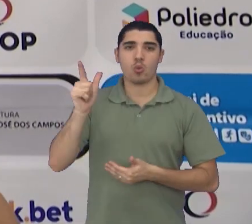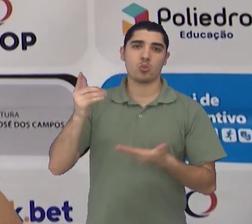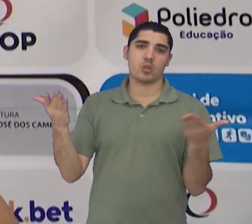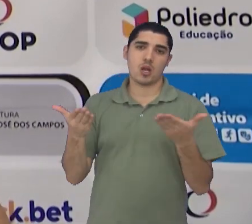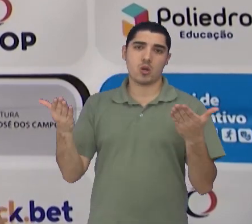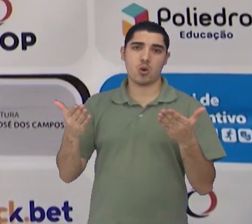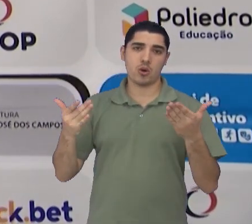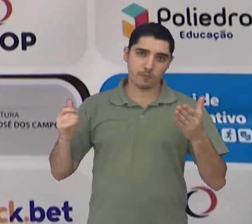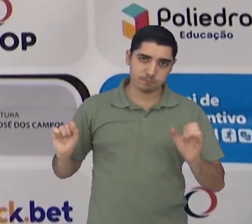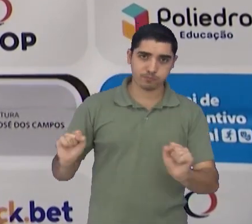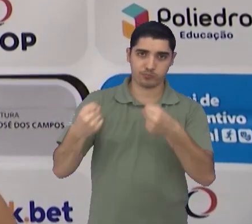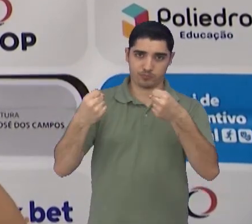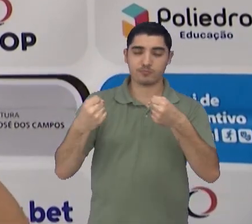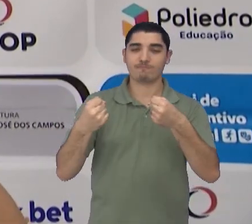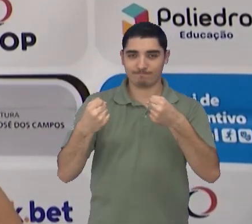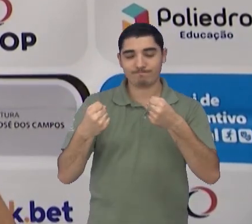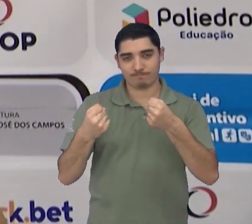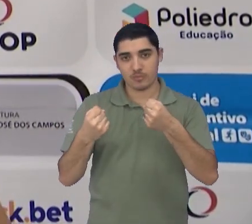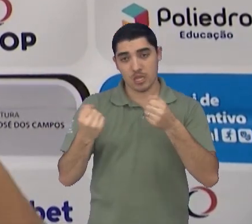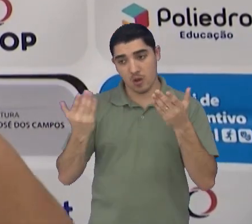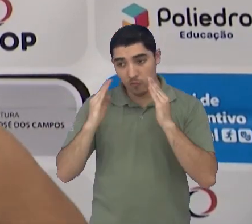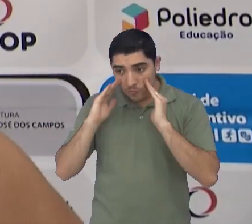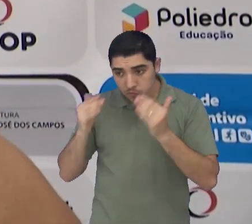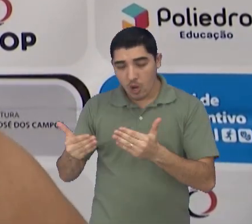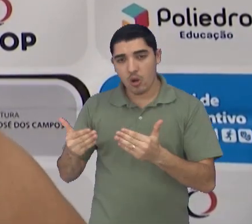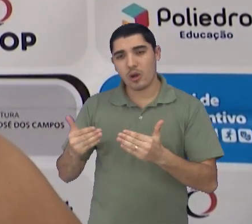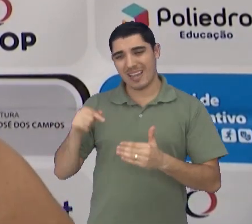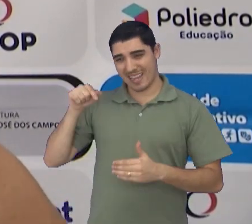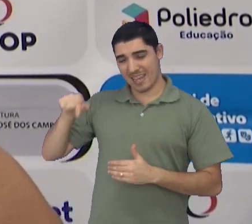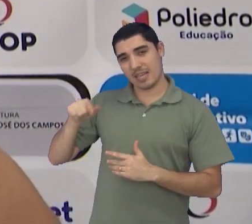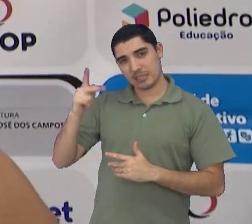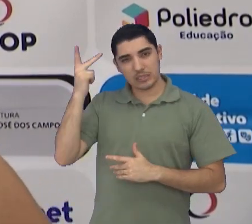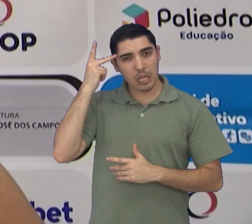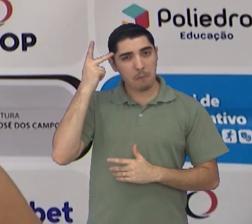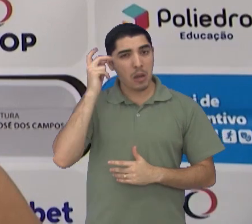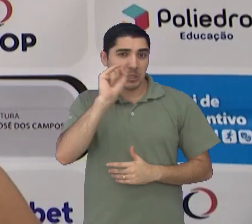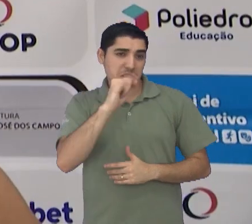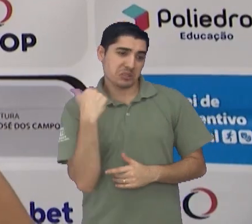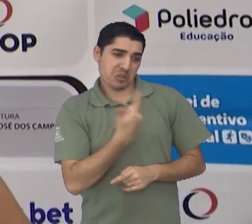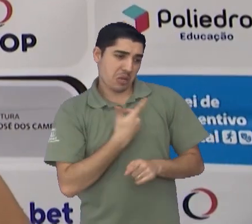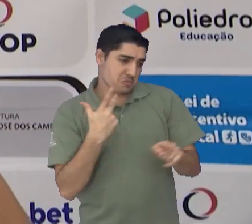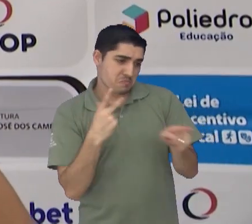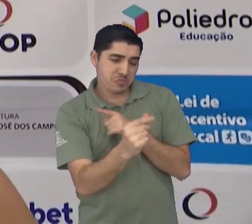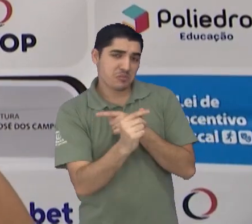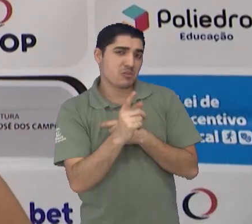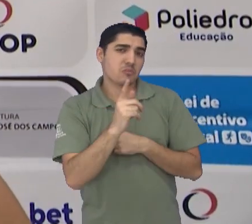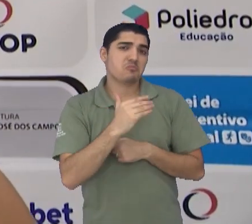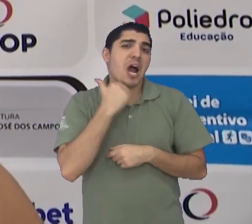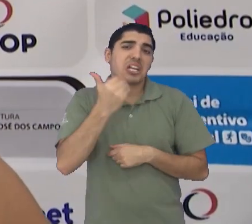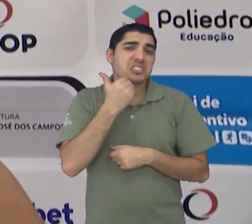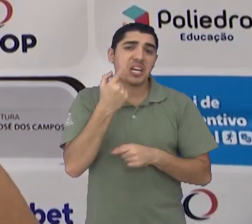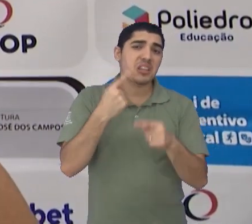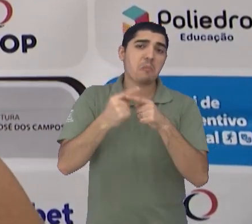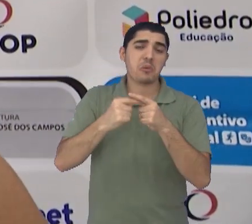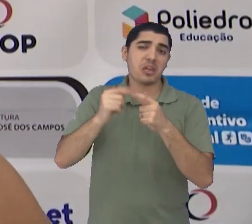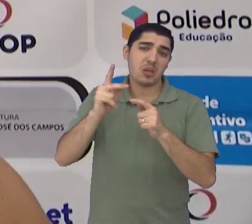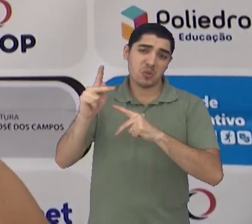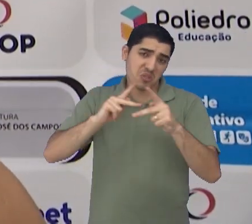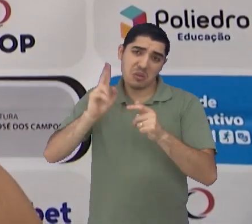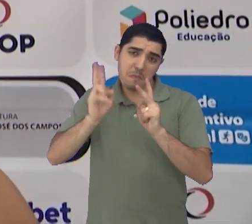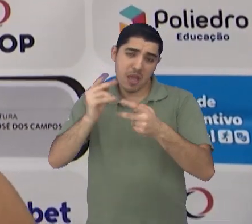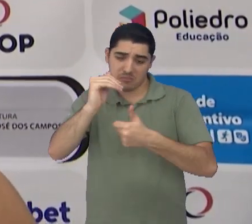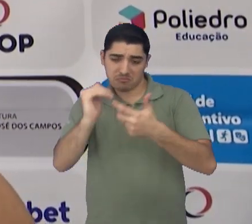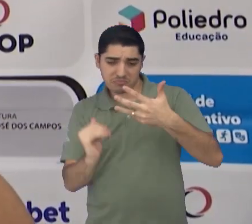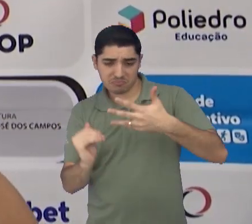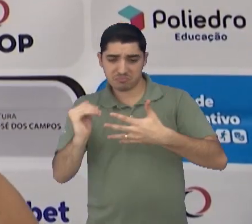né? Playoffs. Talvez esse jogo não mudaria a nossa classificação, dependendo de um próximo resultado. É